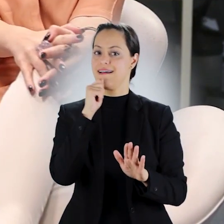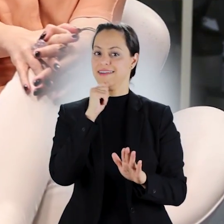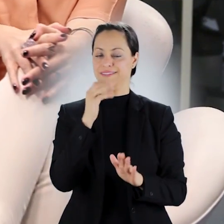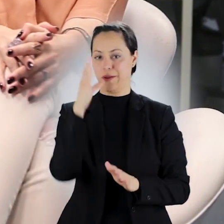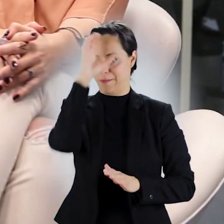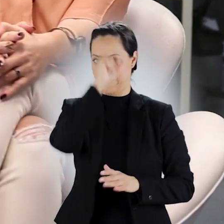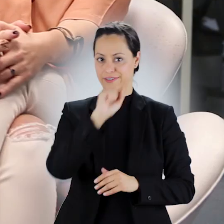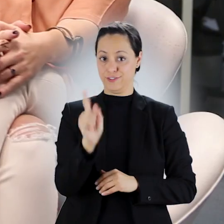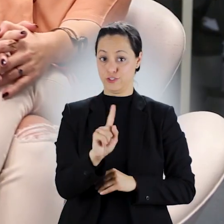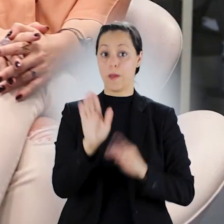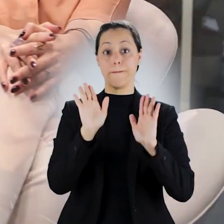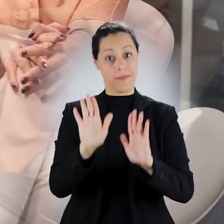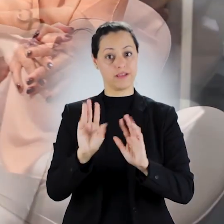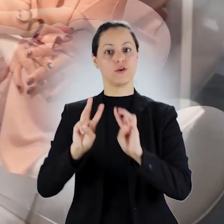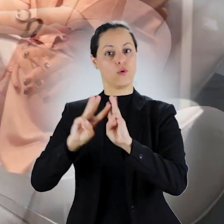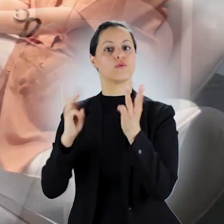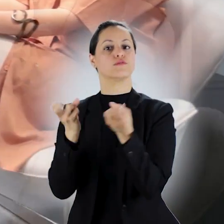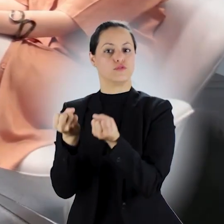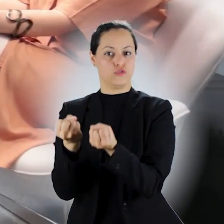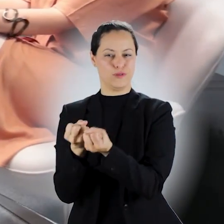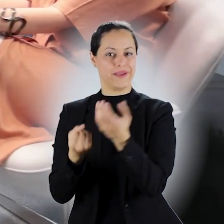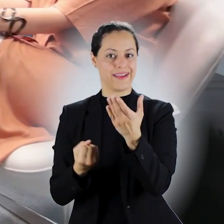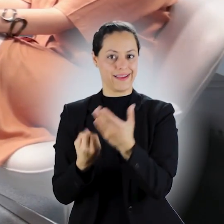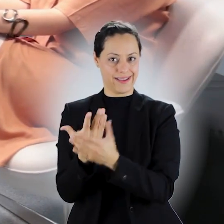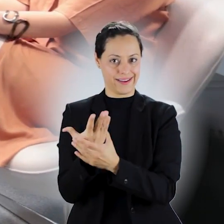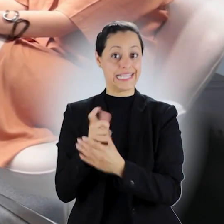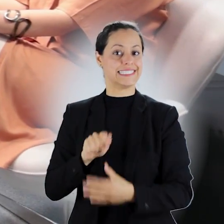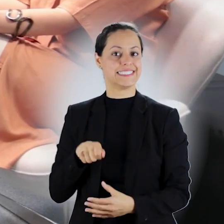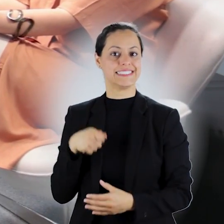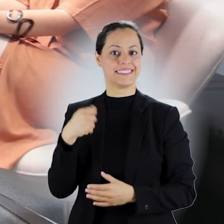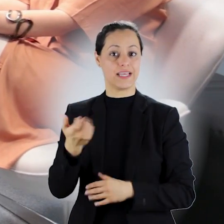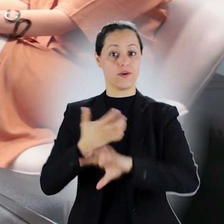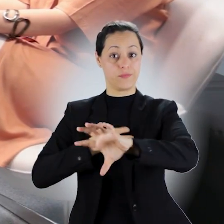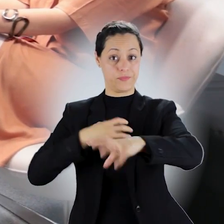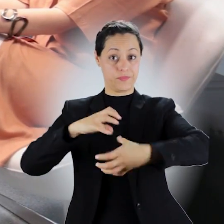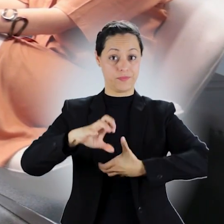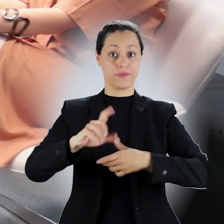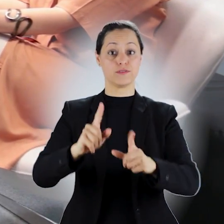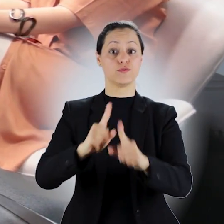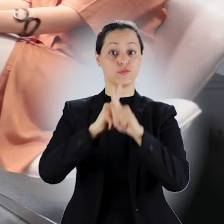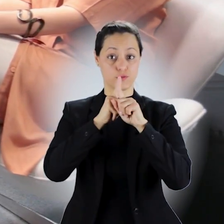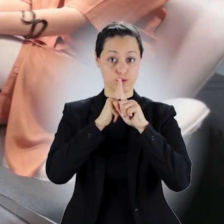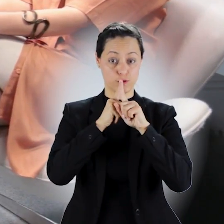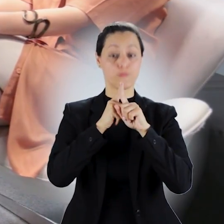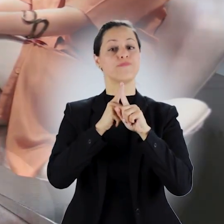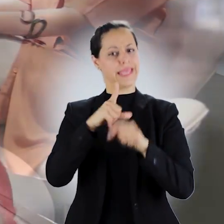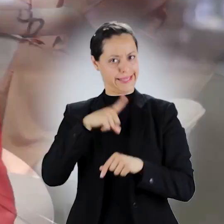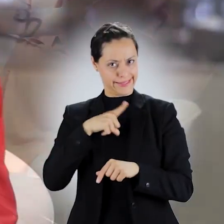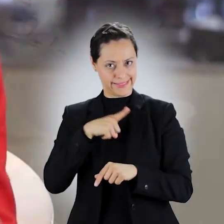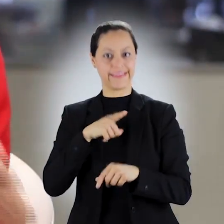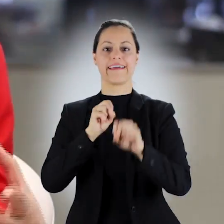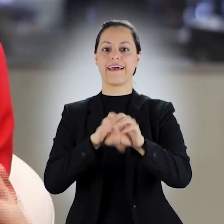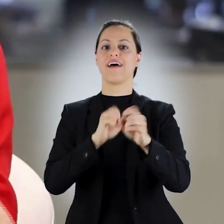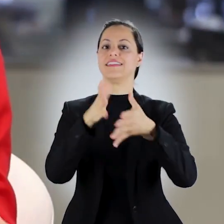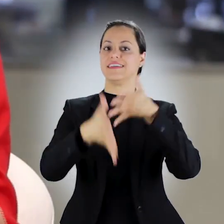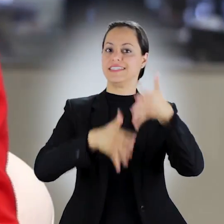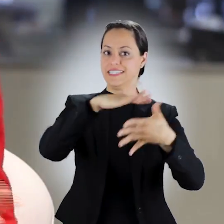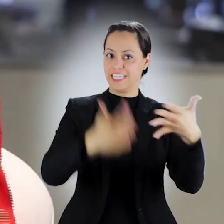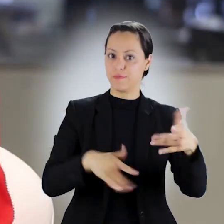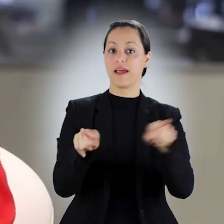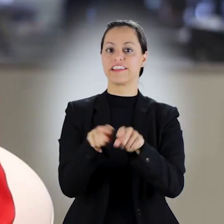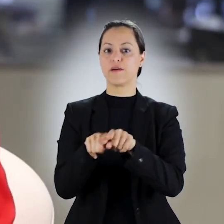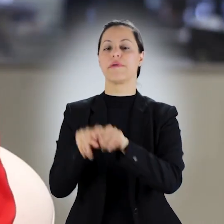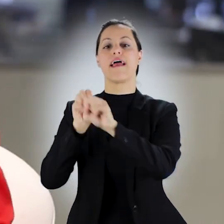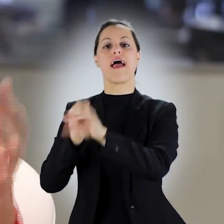gente criou, chamado Empatia do Silêncio, a gente dê aula de Libras e dê aula de leitura labial, são sinais e gestos que